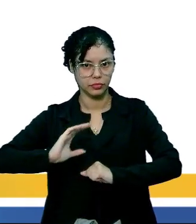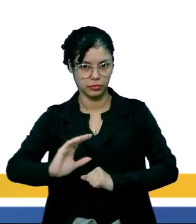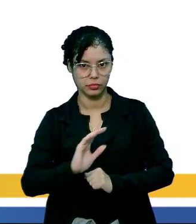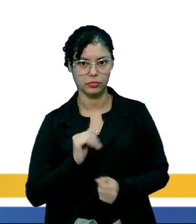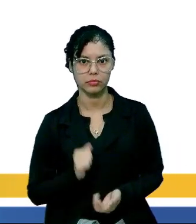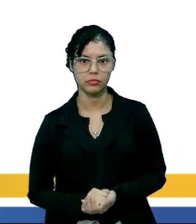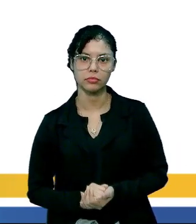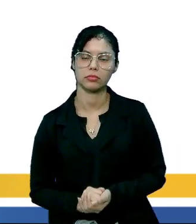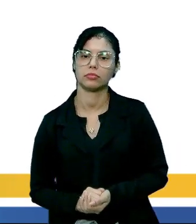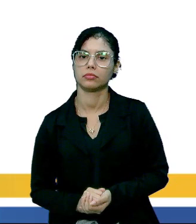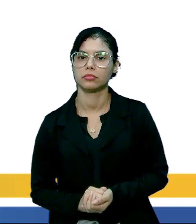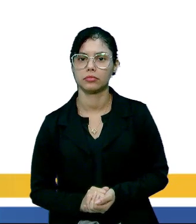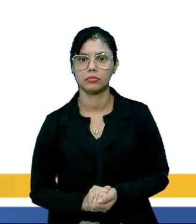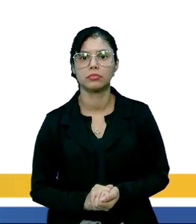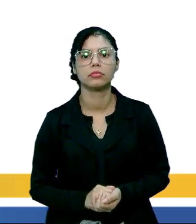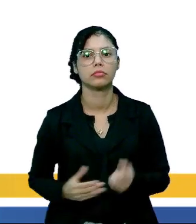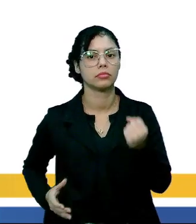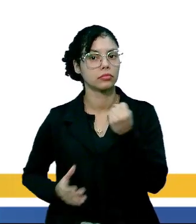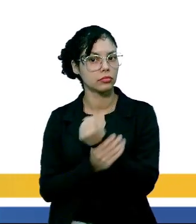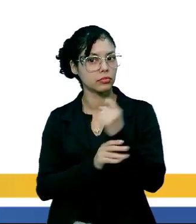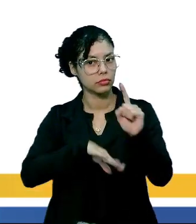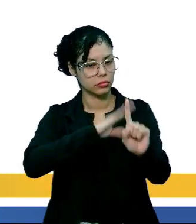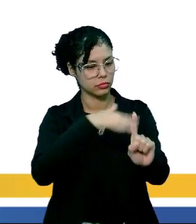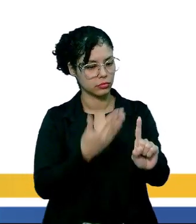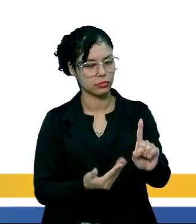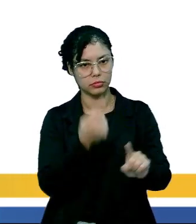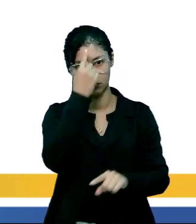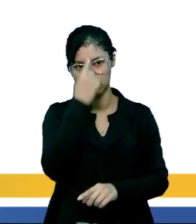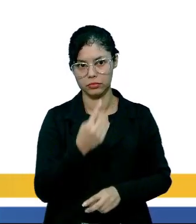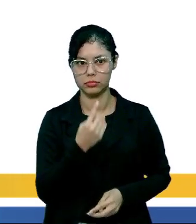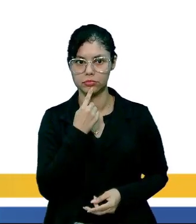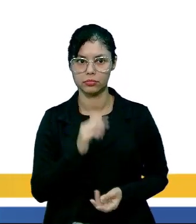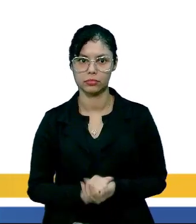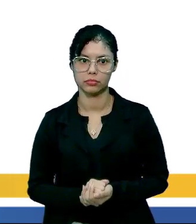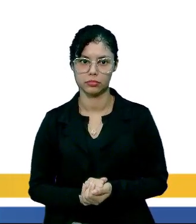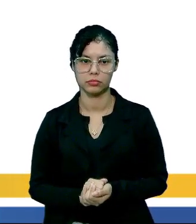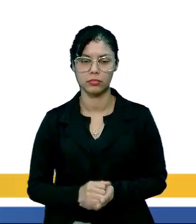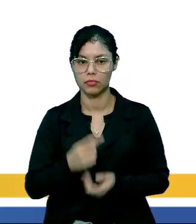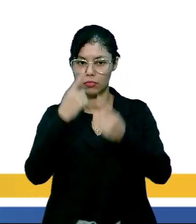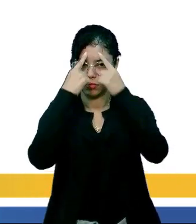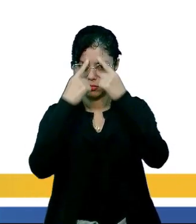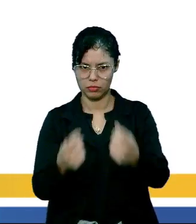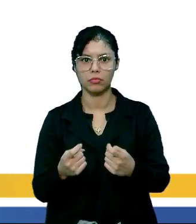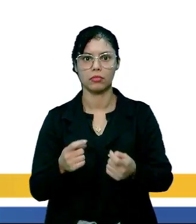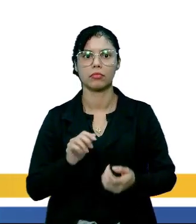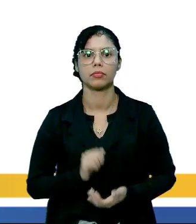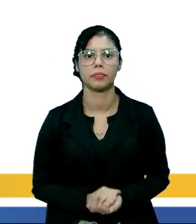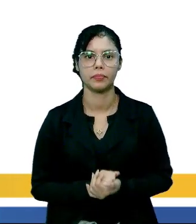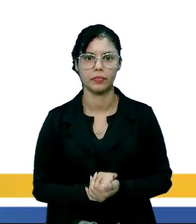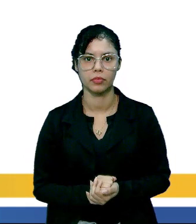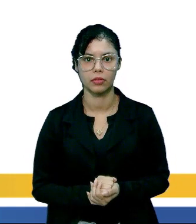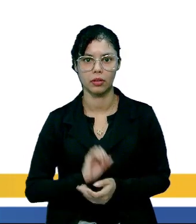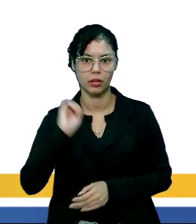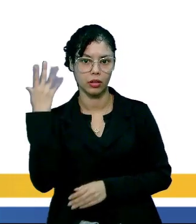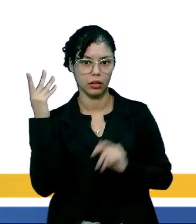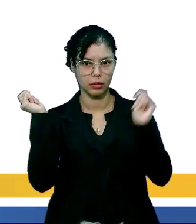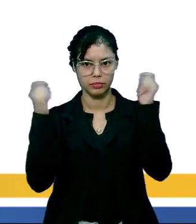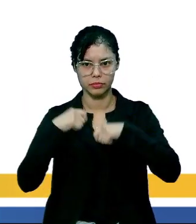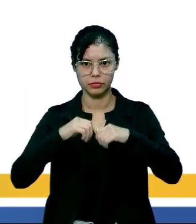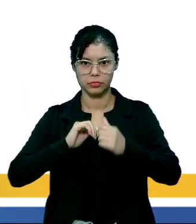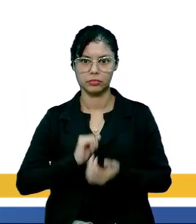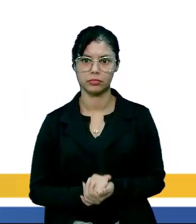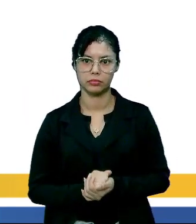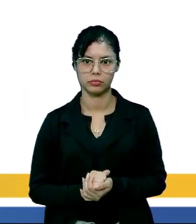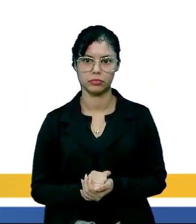pelo princípio constitucional de proteção à honra e à imagem, cuja violação pode acarretar